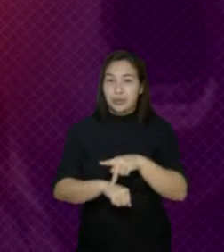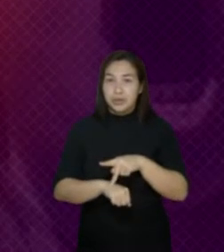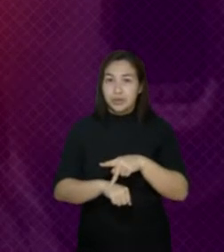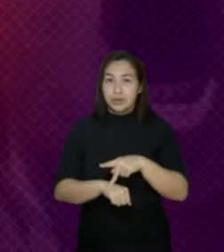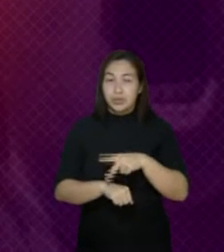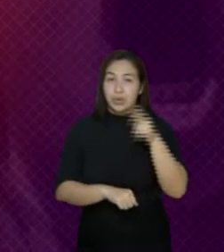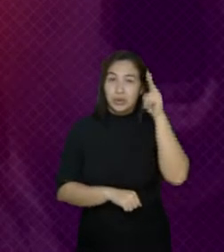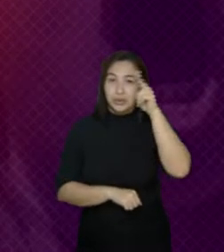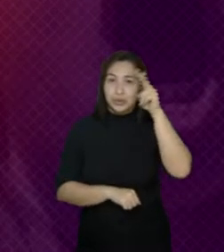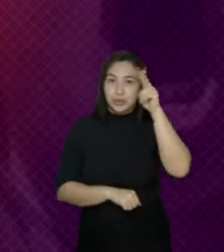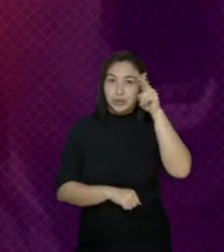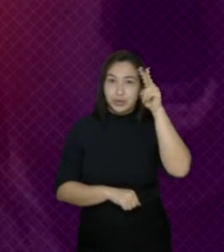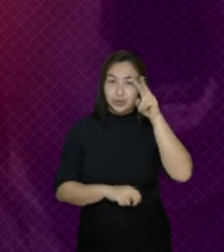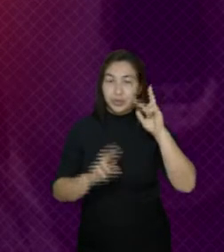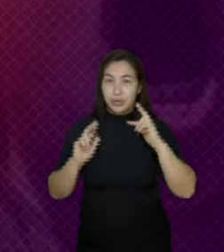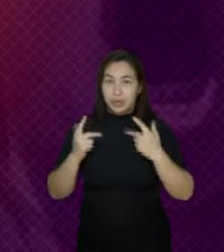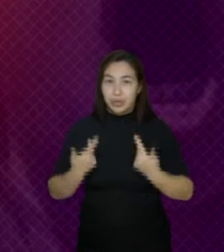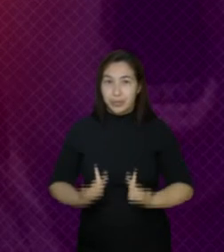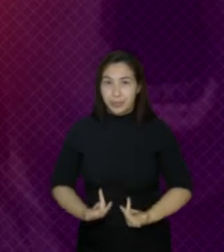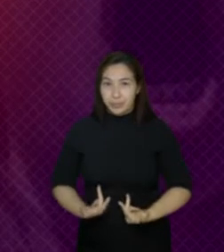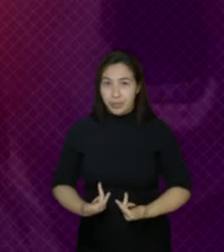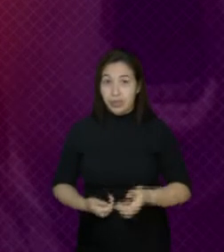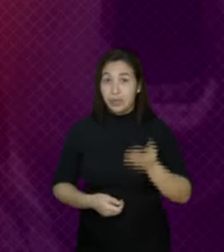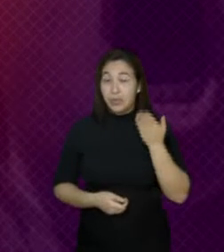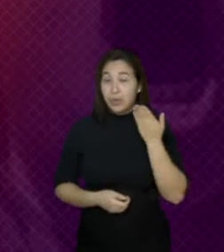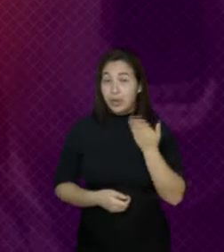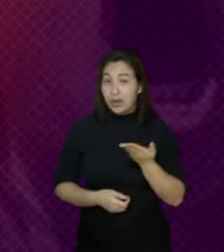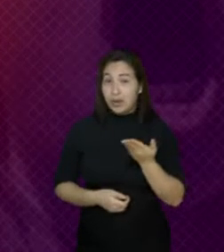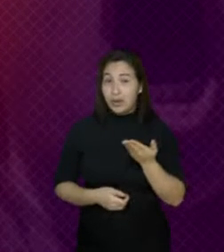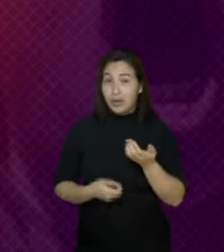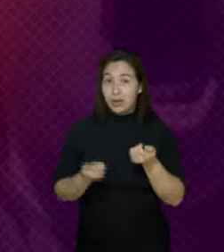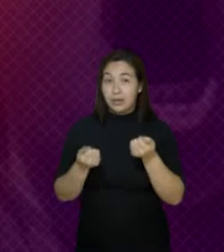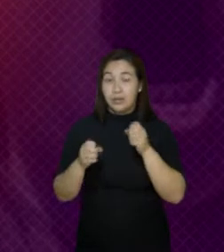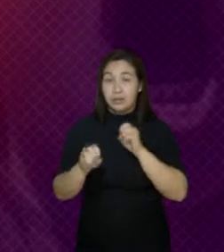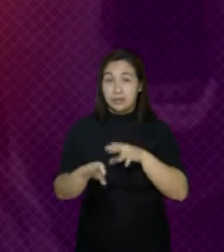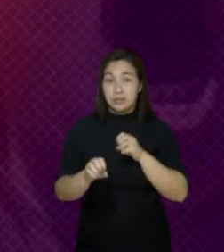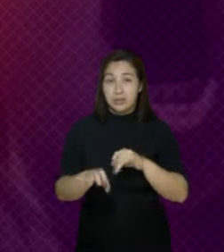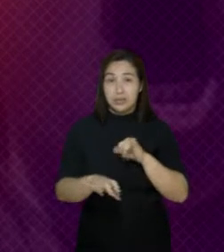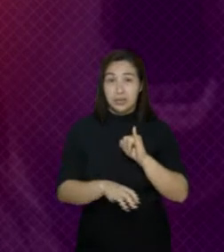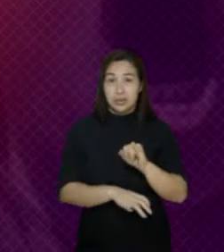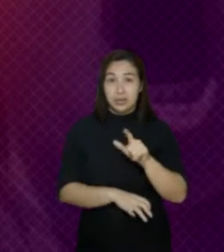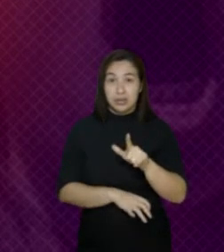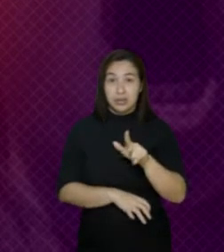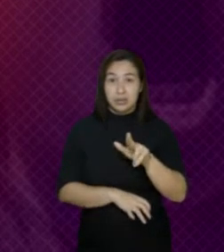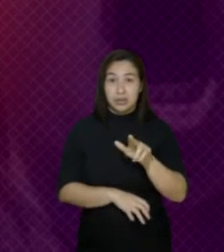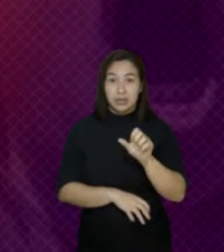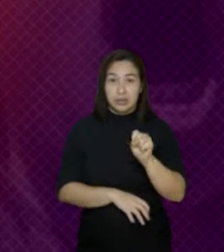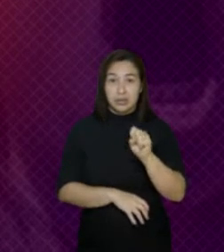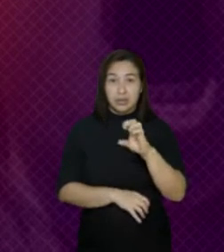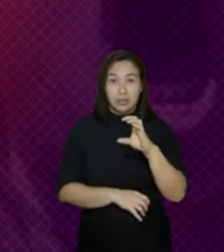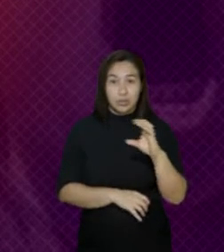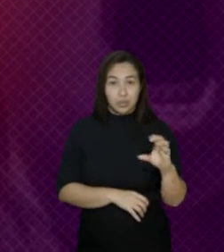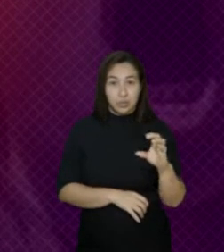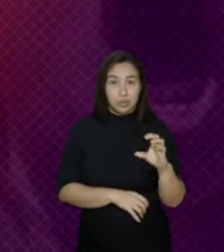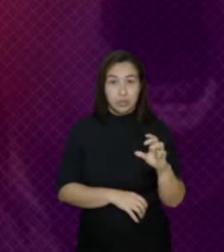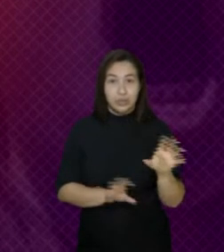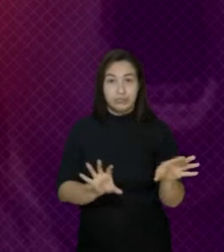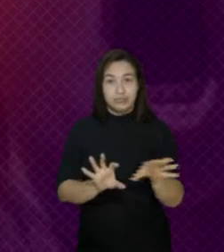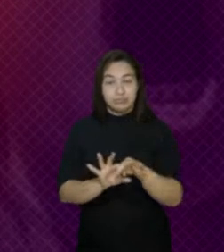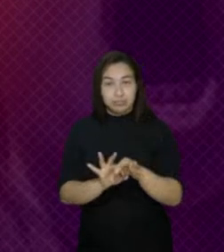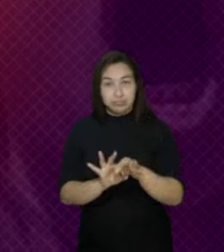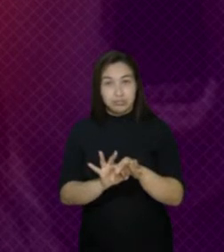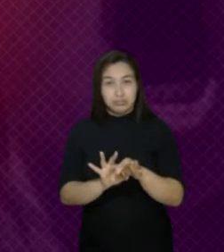antropologia de Joinville, que lecionava no IELUSC, que é uma faculdade vinculada ao